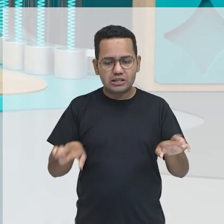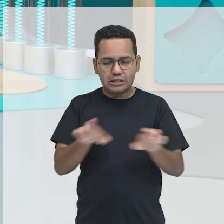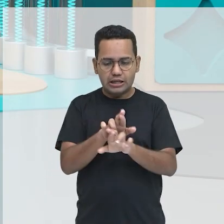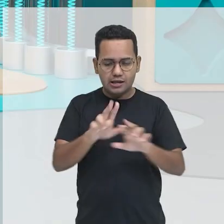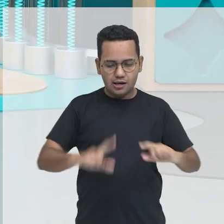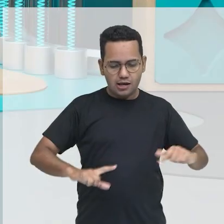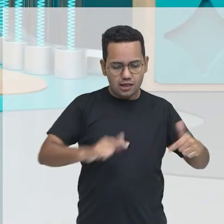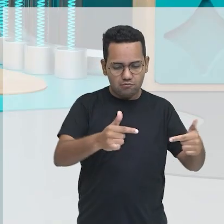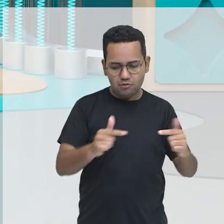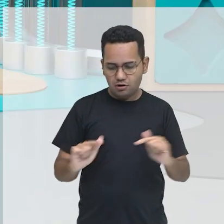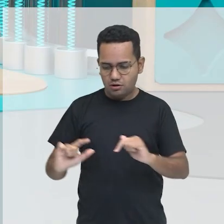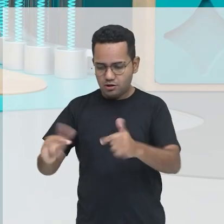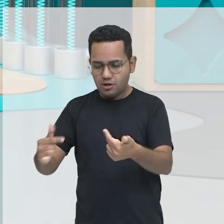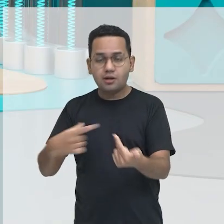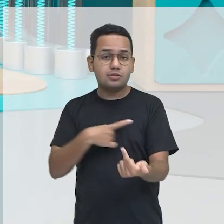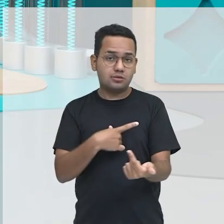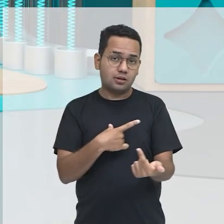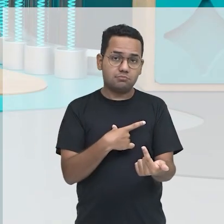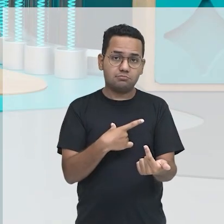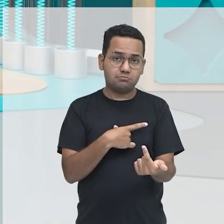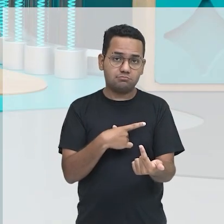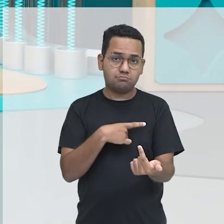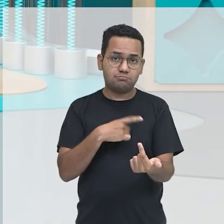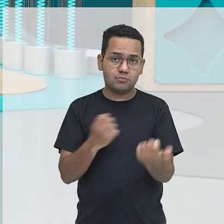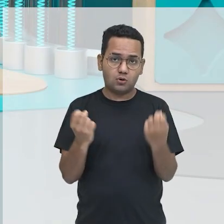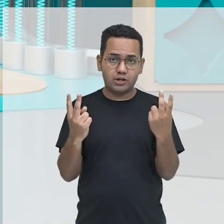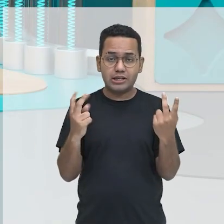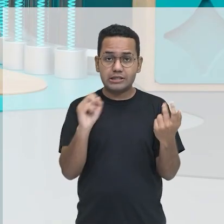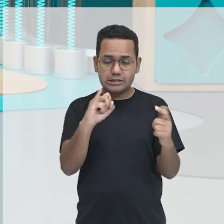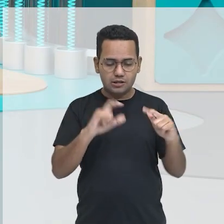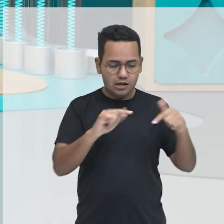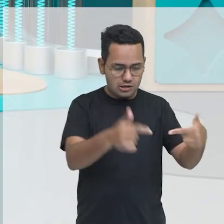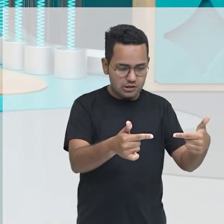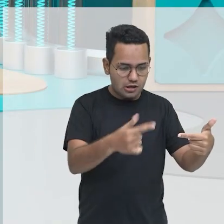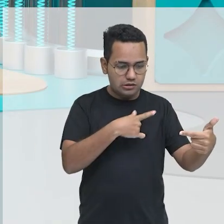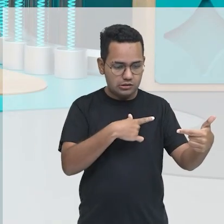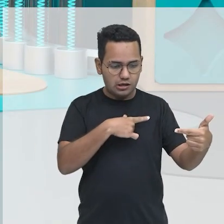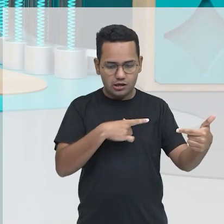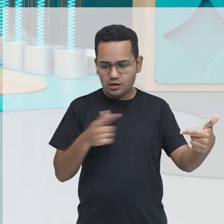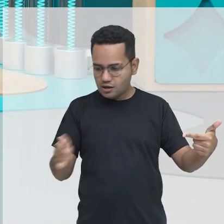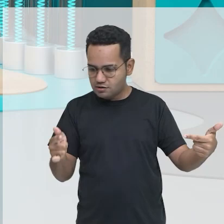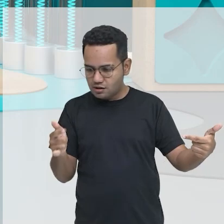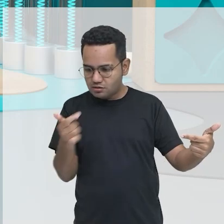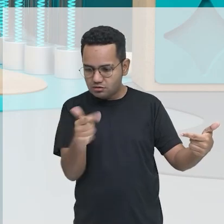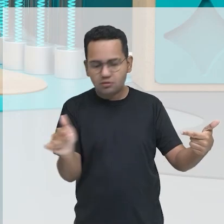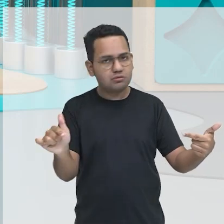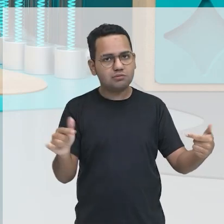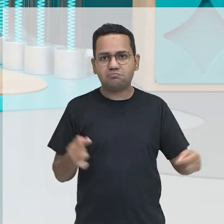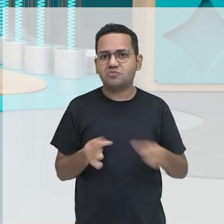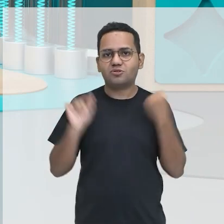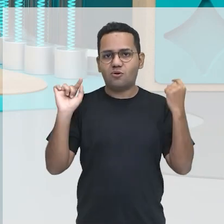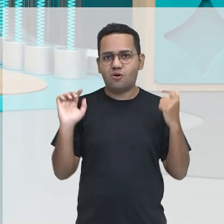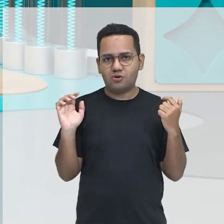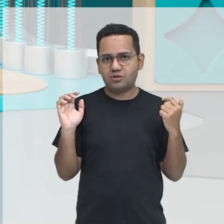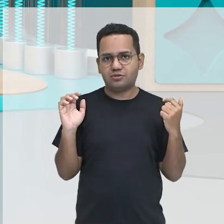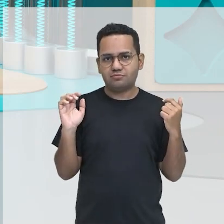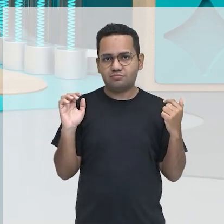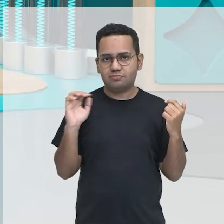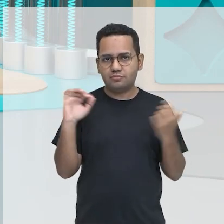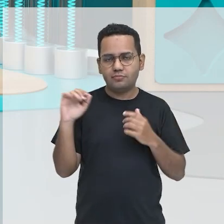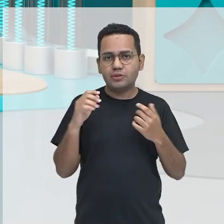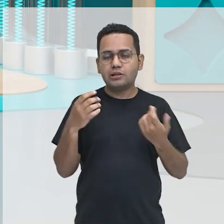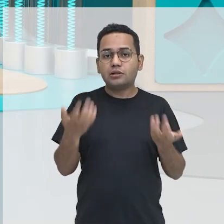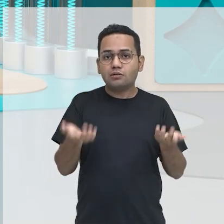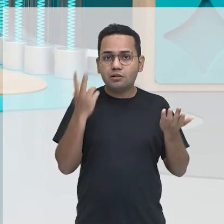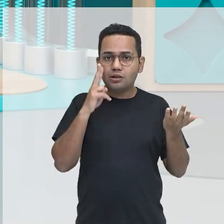que uma está subordinada à outra, ok? E eu estou sempre falando de período composto. Eu não tenho uma